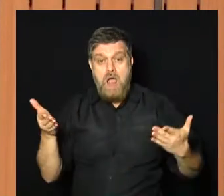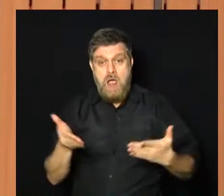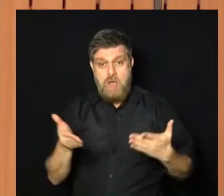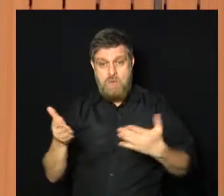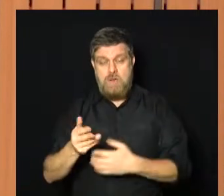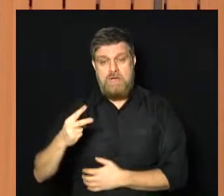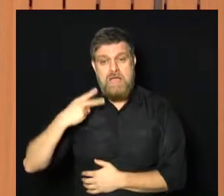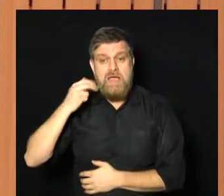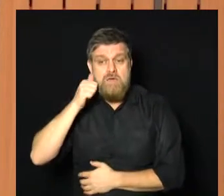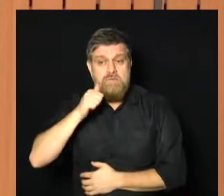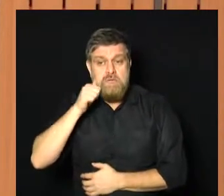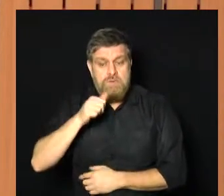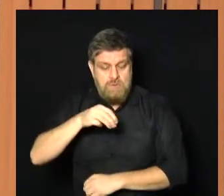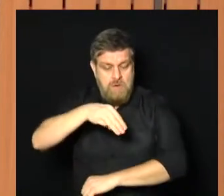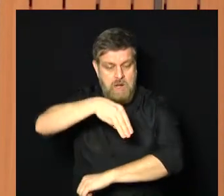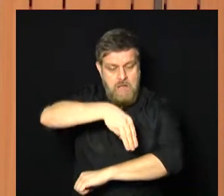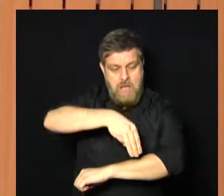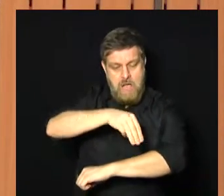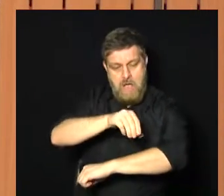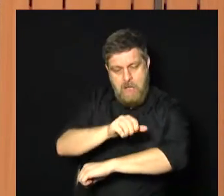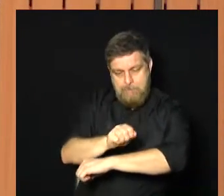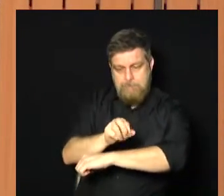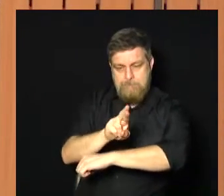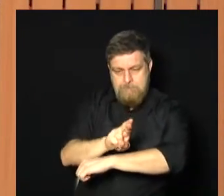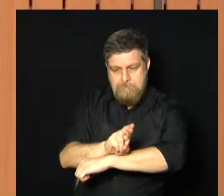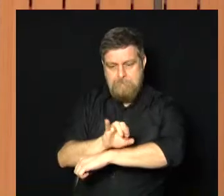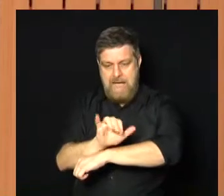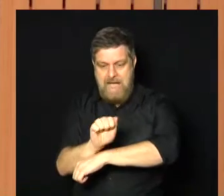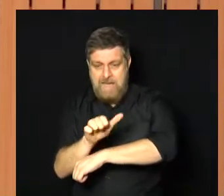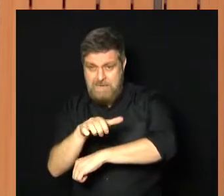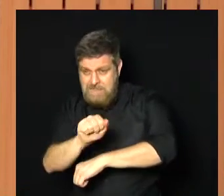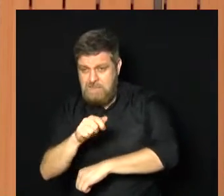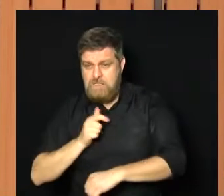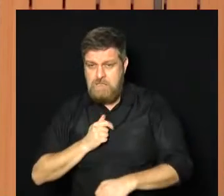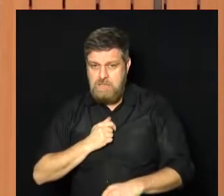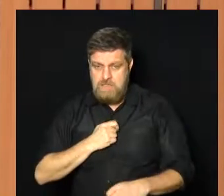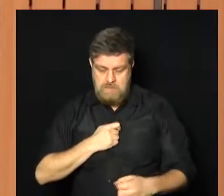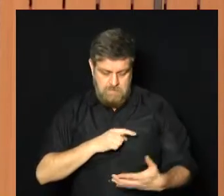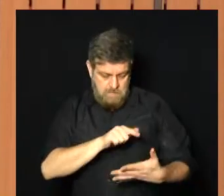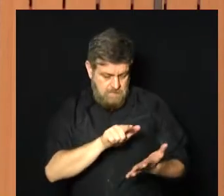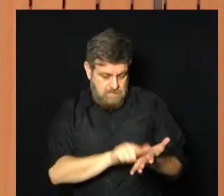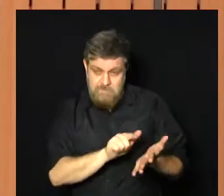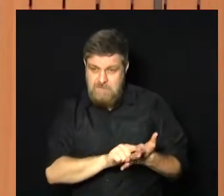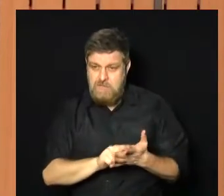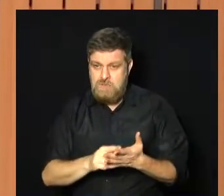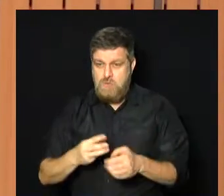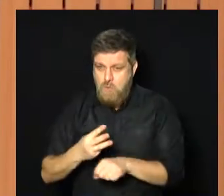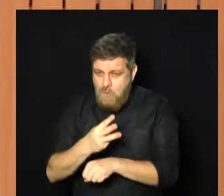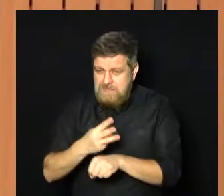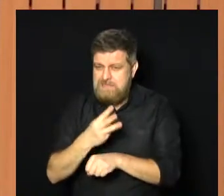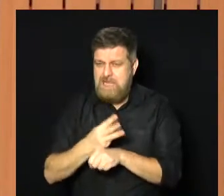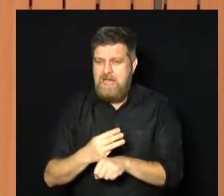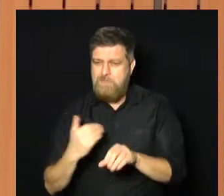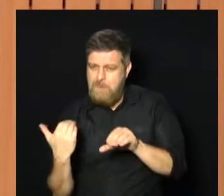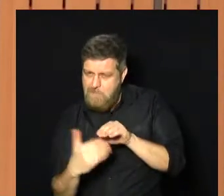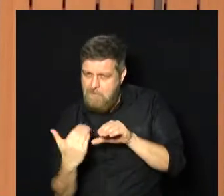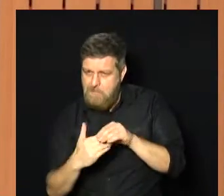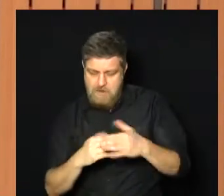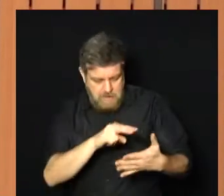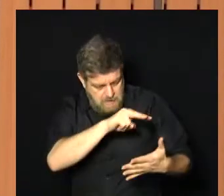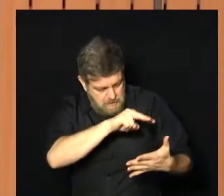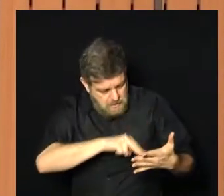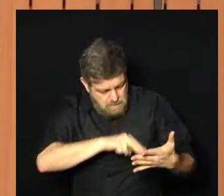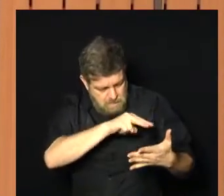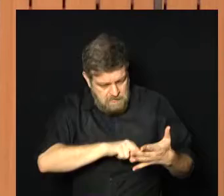a palavra para a vereadora Mariana Conte. Enquanto isso, eu vou recebendo aqui algumas contribuições que logo após eu já vou anunciar aqui